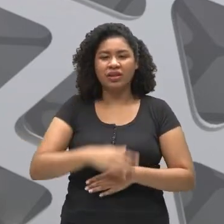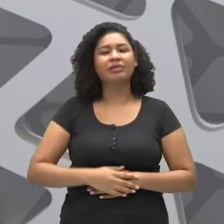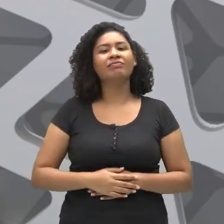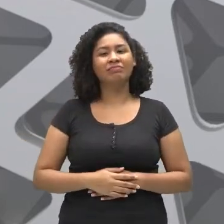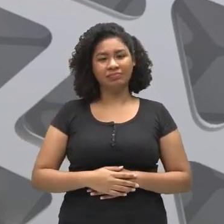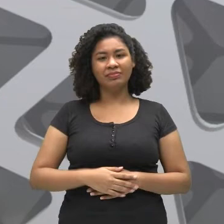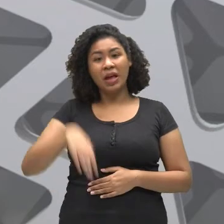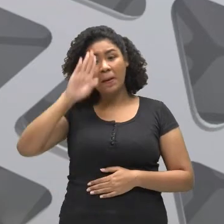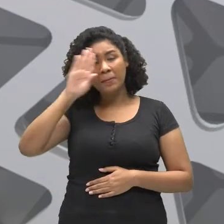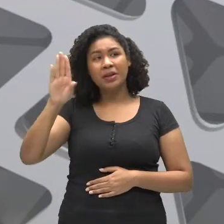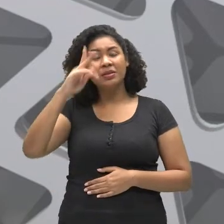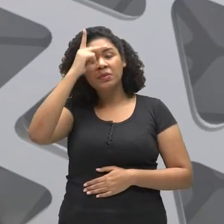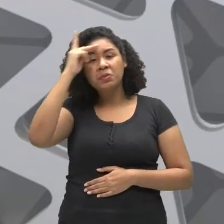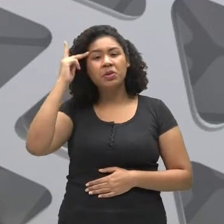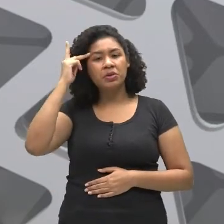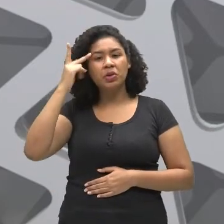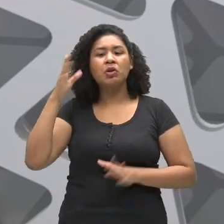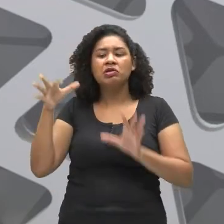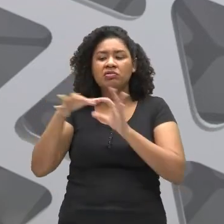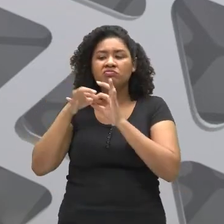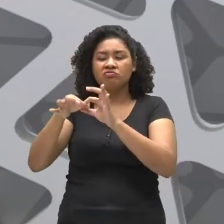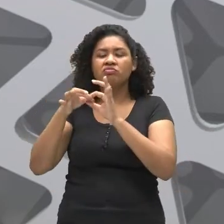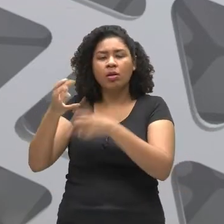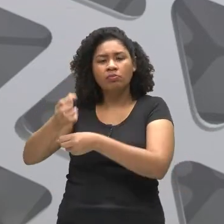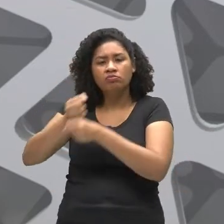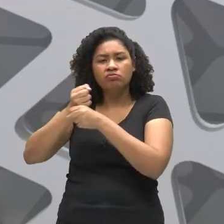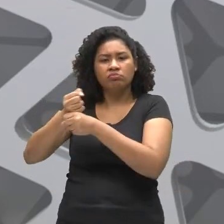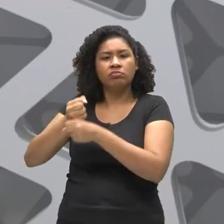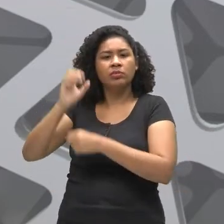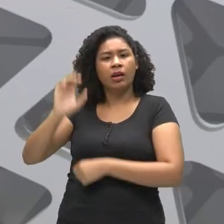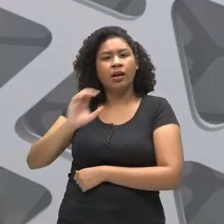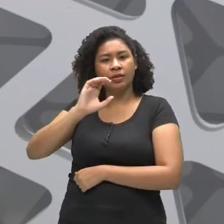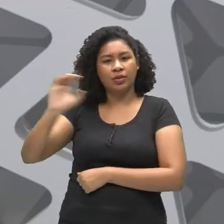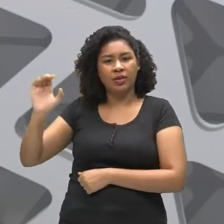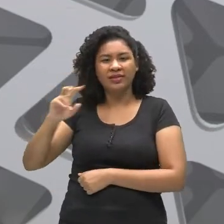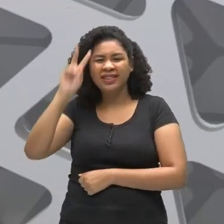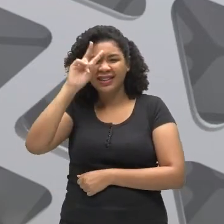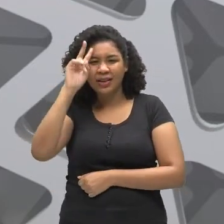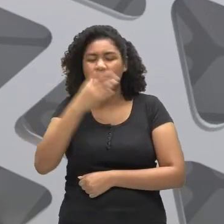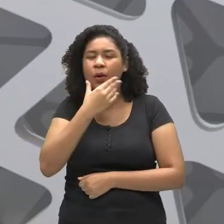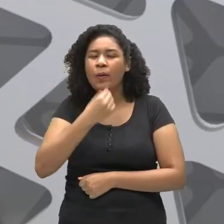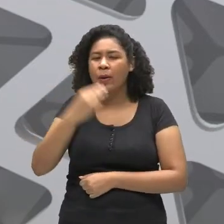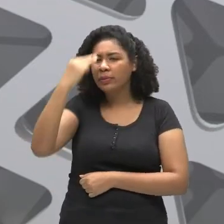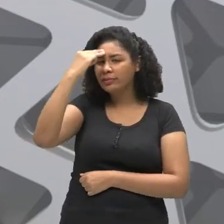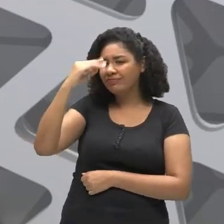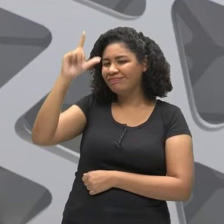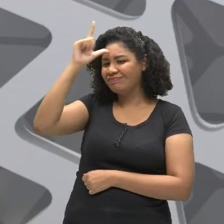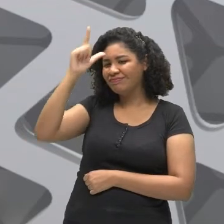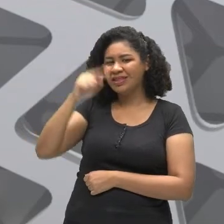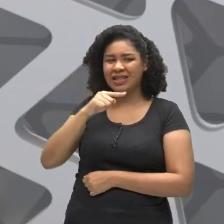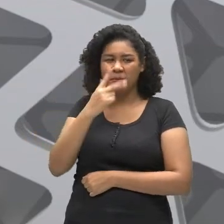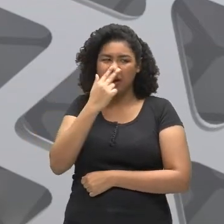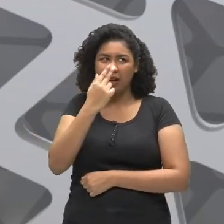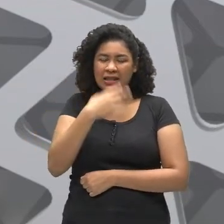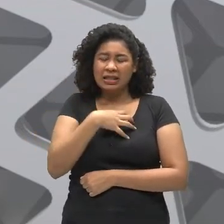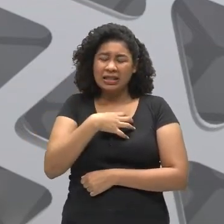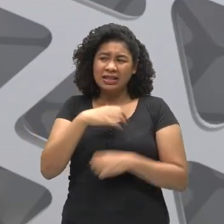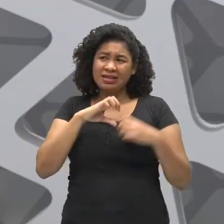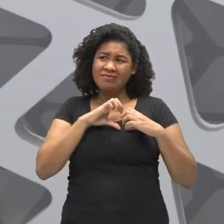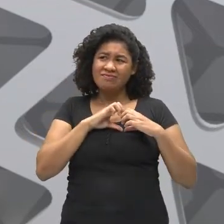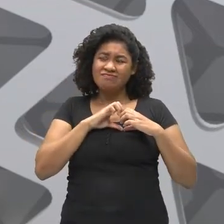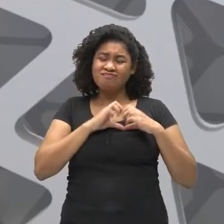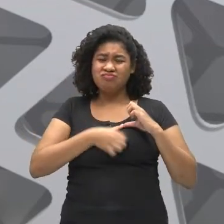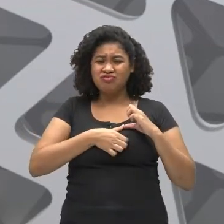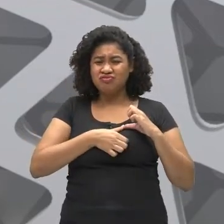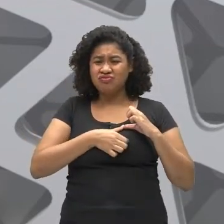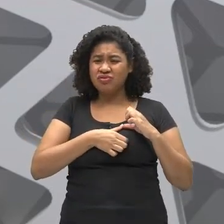Igreja Católica. Lembram de Lutero? Que era uma das grandes mágoas no coração partido de Lutero com a Igreja. Puxa vida,